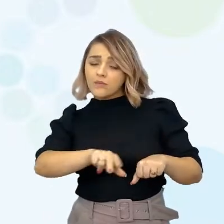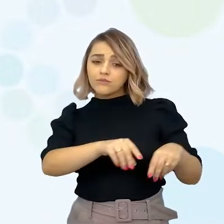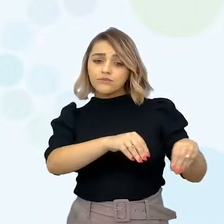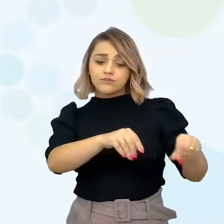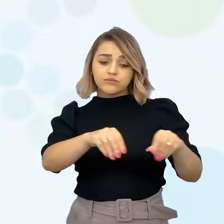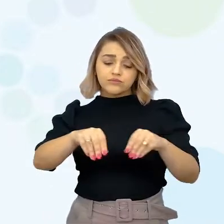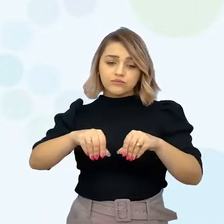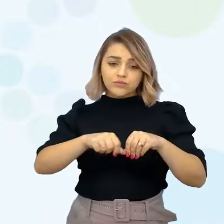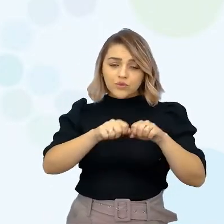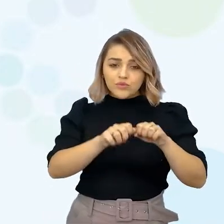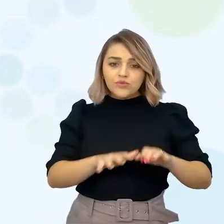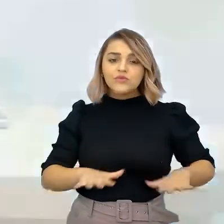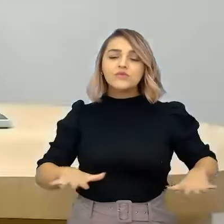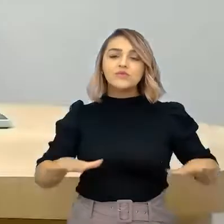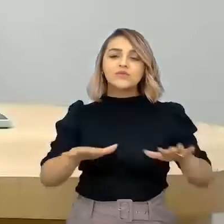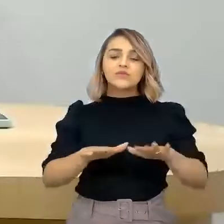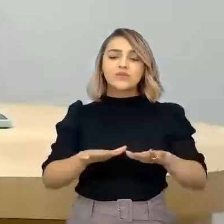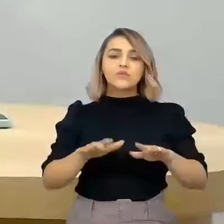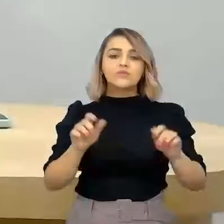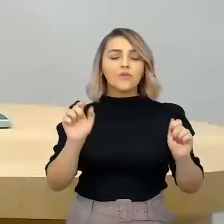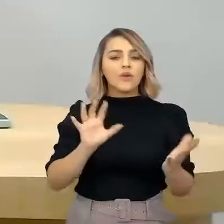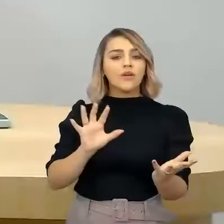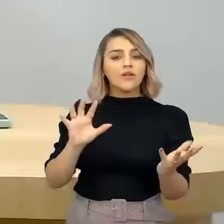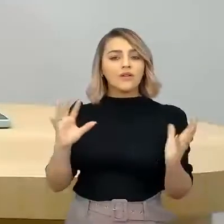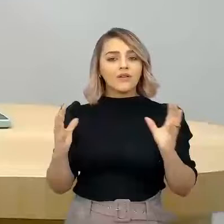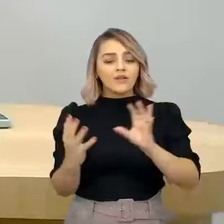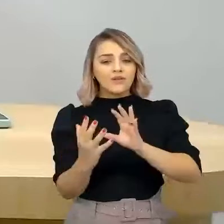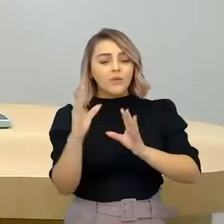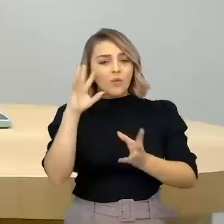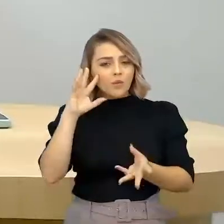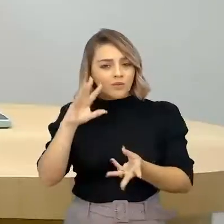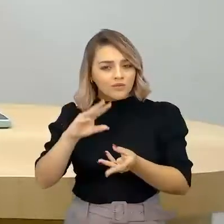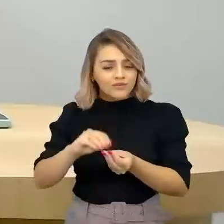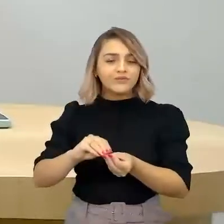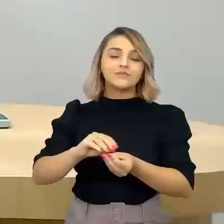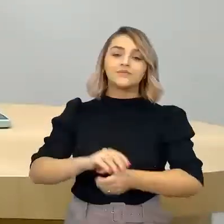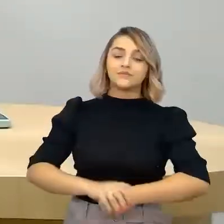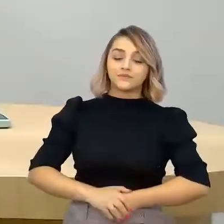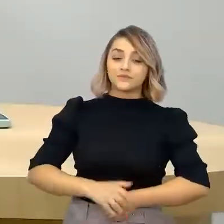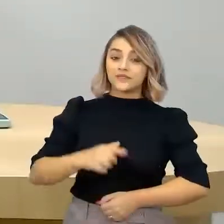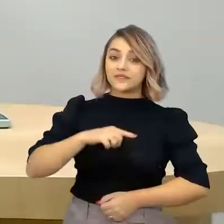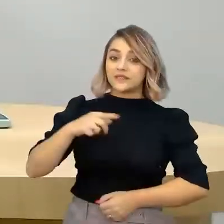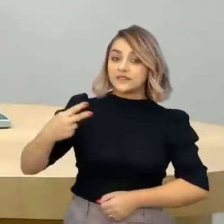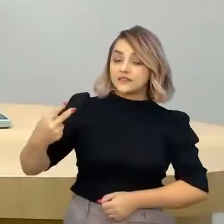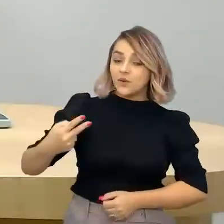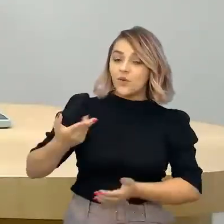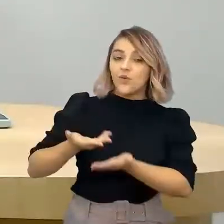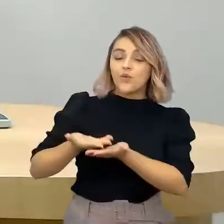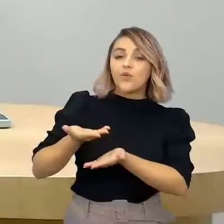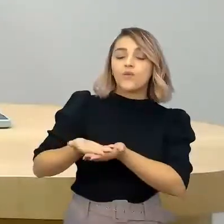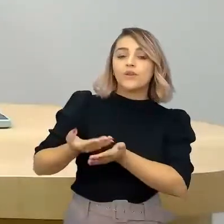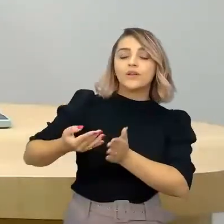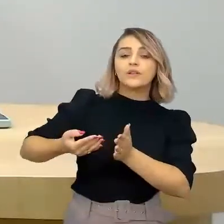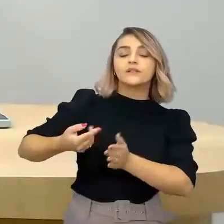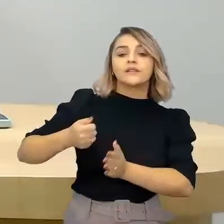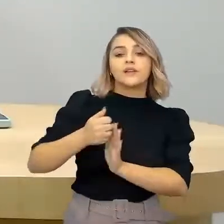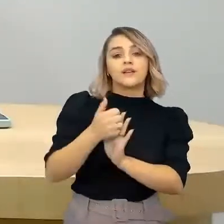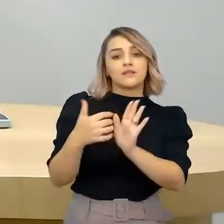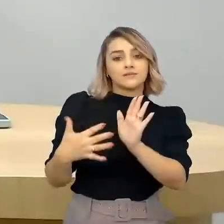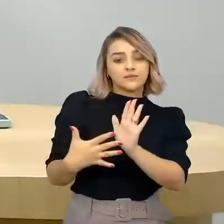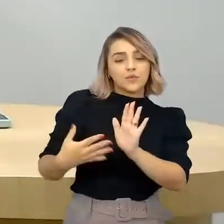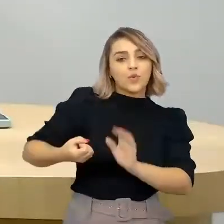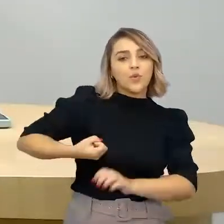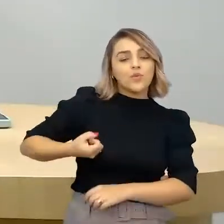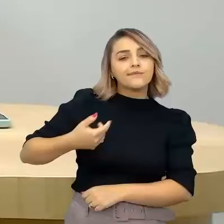Então nós estamos aqui entrando aí na introdução 2, tá, dessa aula, então é a segunda aula da atividade 4, né, para dar